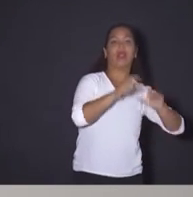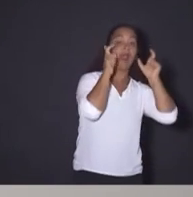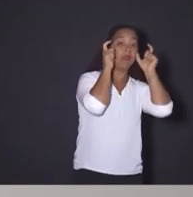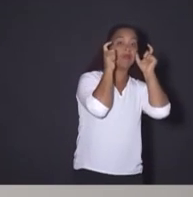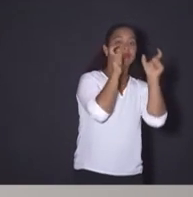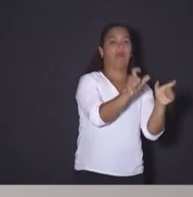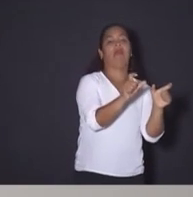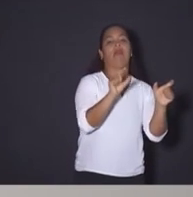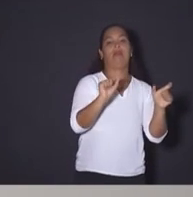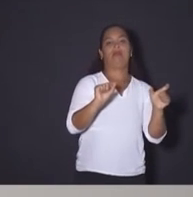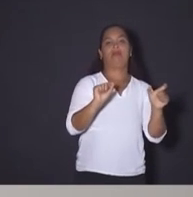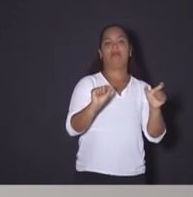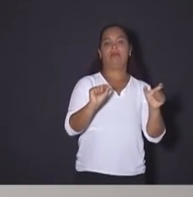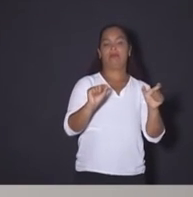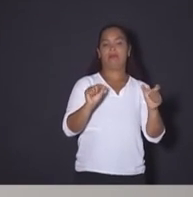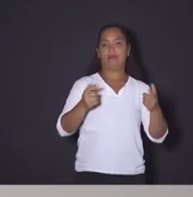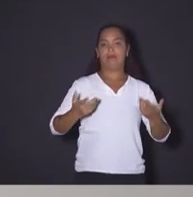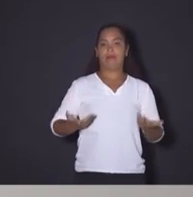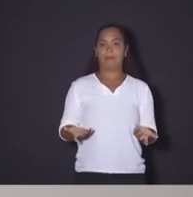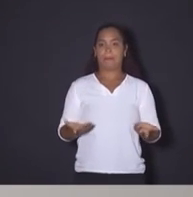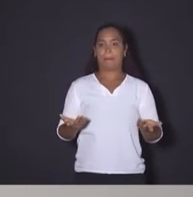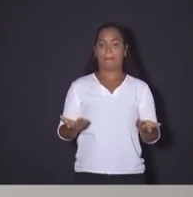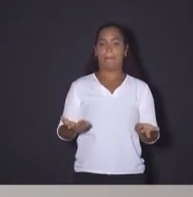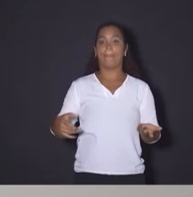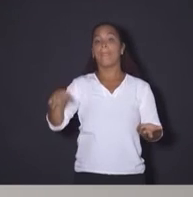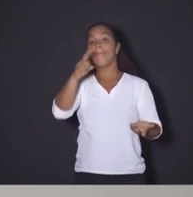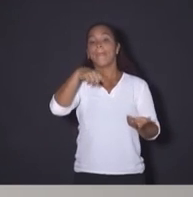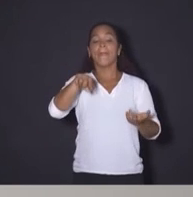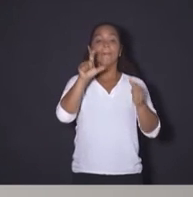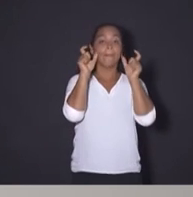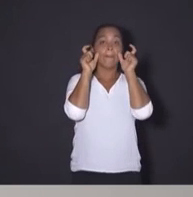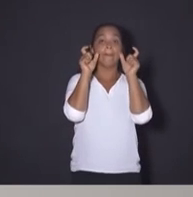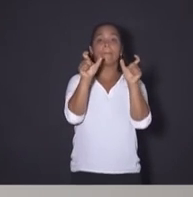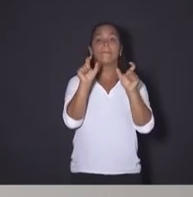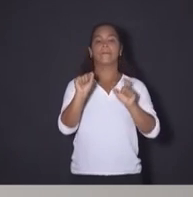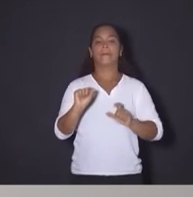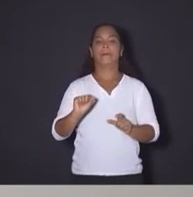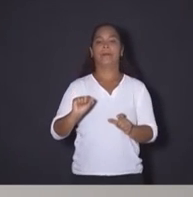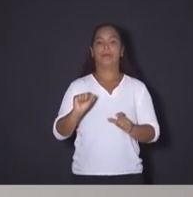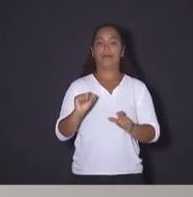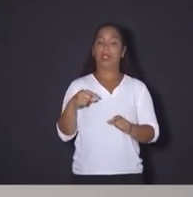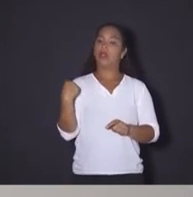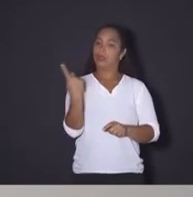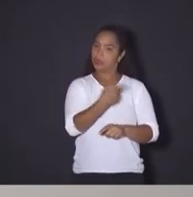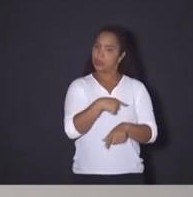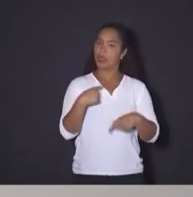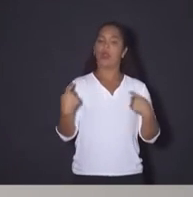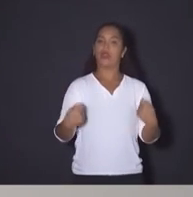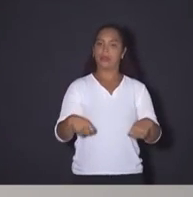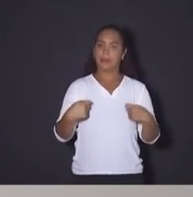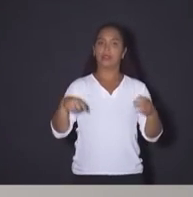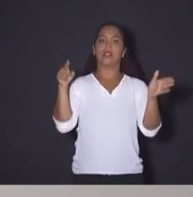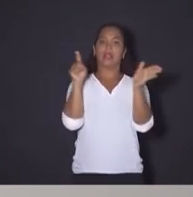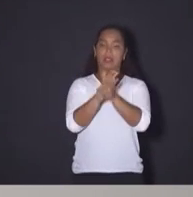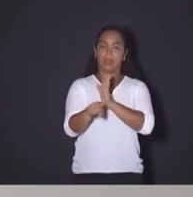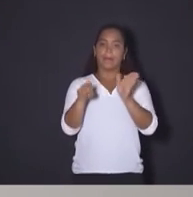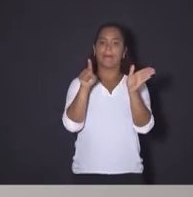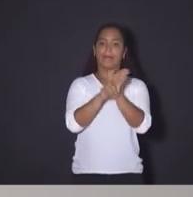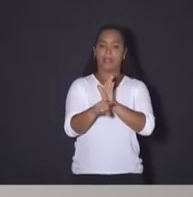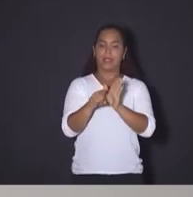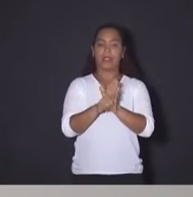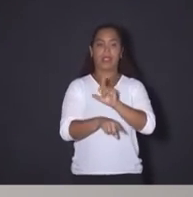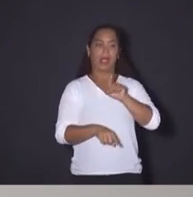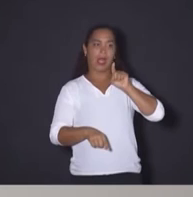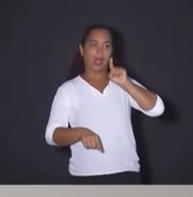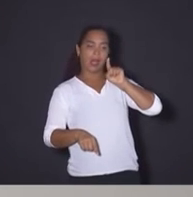indústria do medo a quem interessa portanto nós precisamos fazer essas perguntas lá está